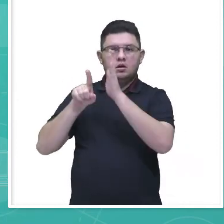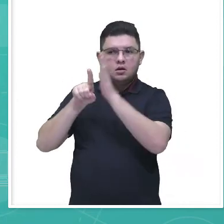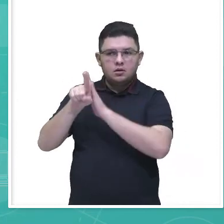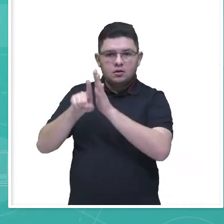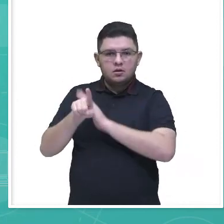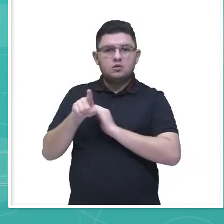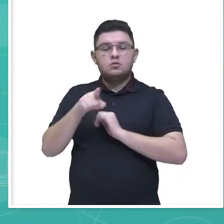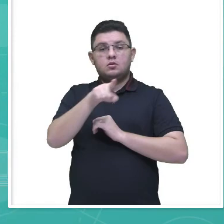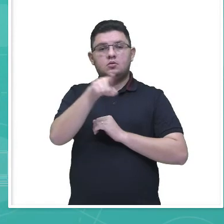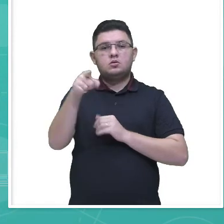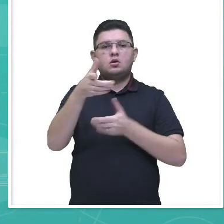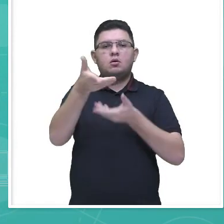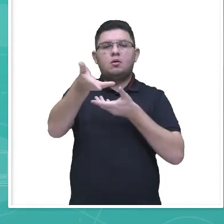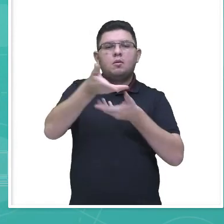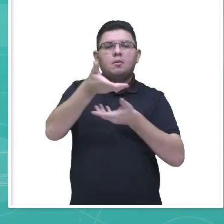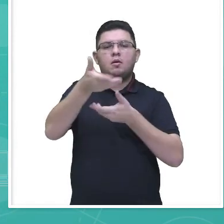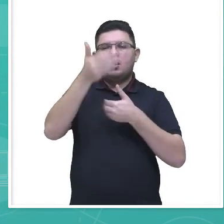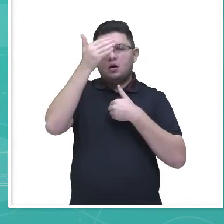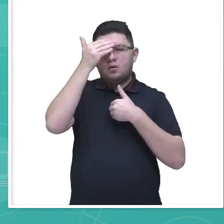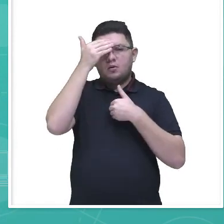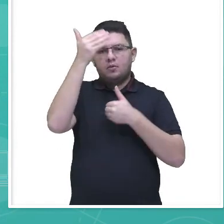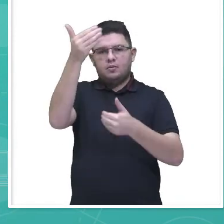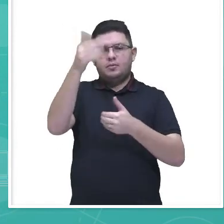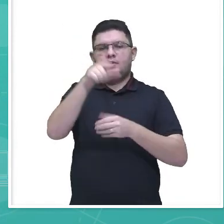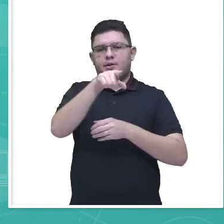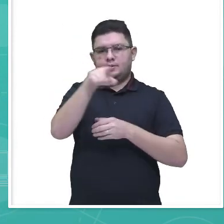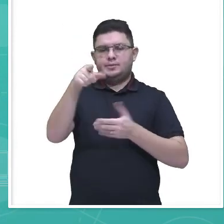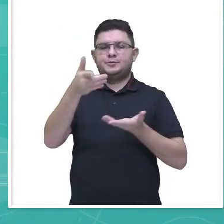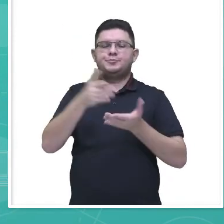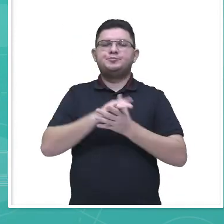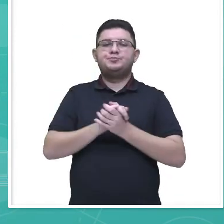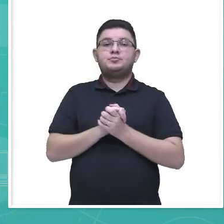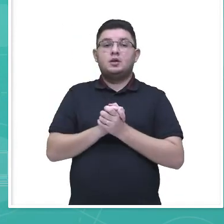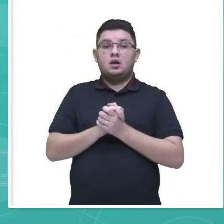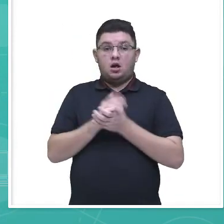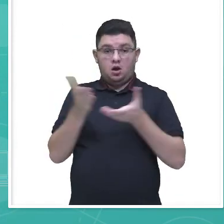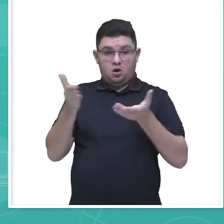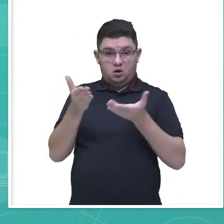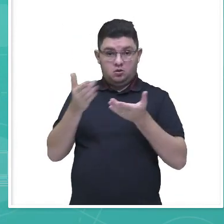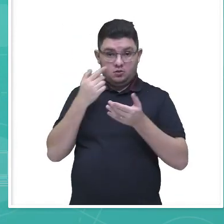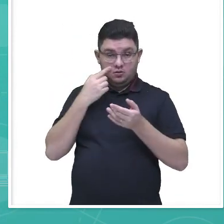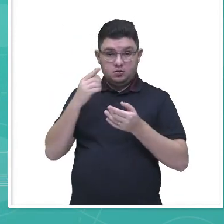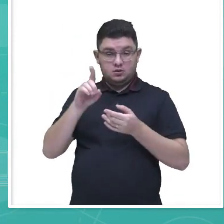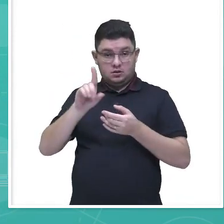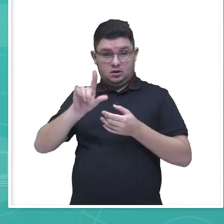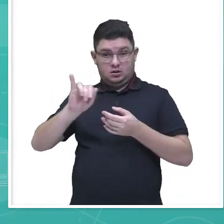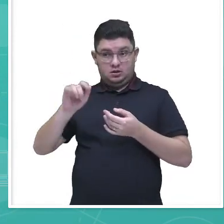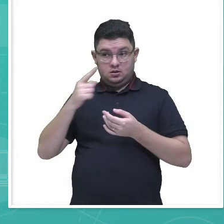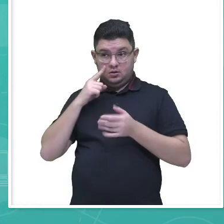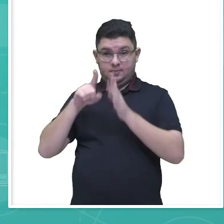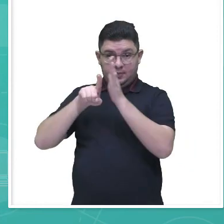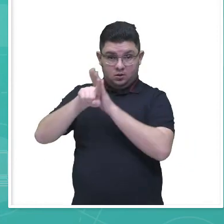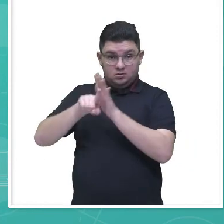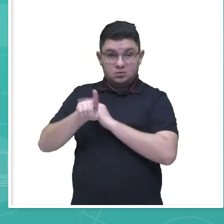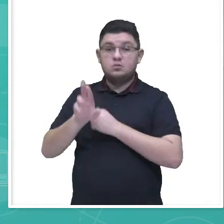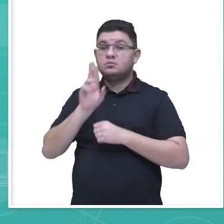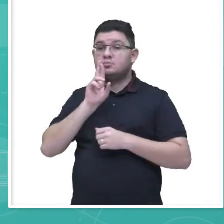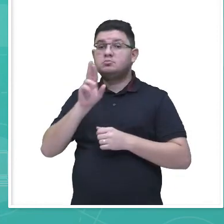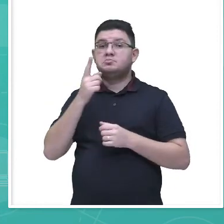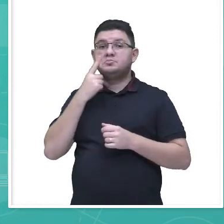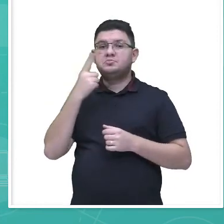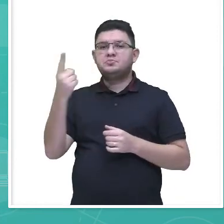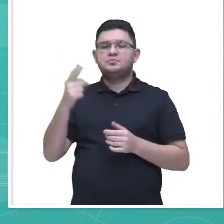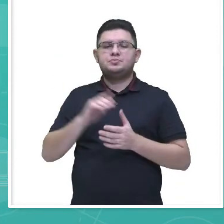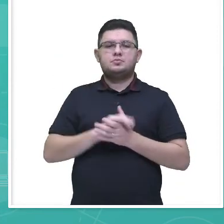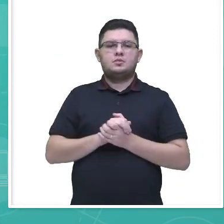mundo que trouxe sua resposta, interagiu aí com a gente. E agora a gente vai para a resolução das nossas questões. Observa aí a nossa primeira questão. Vamos